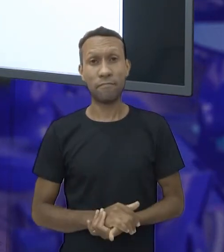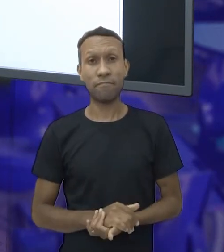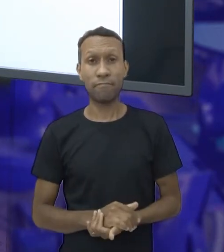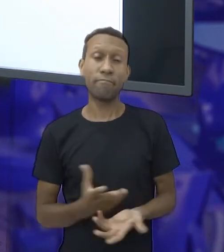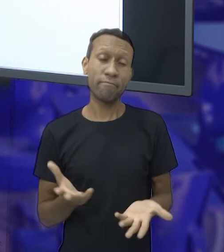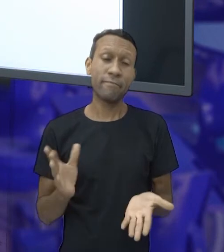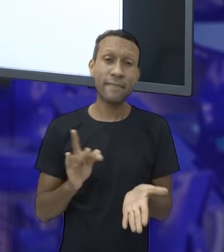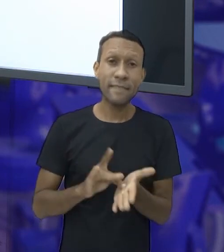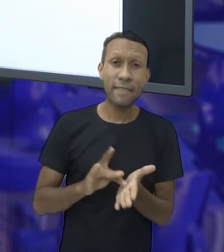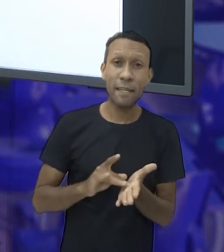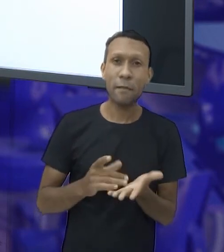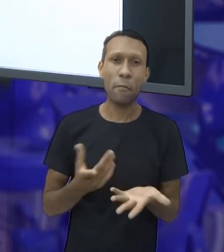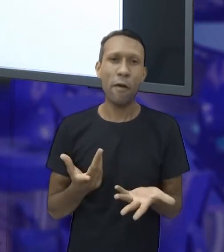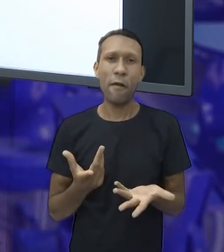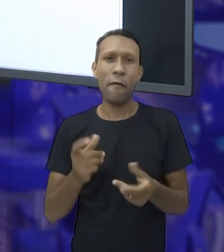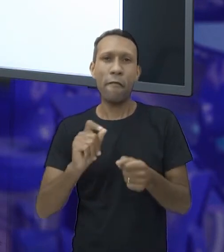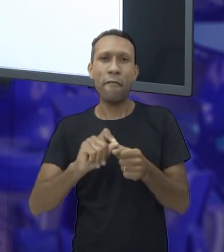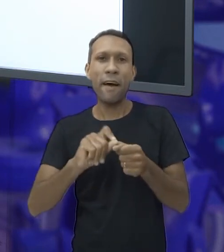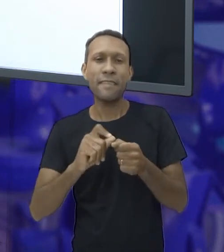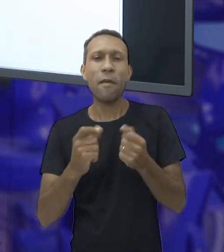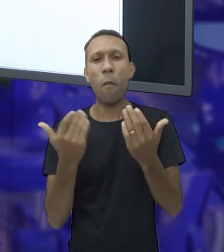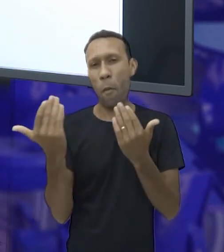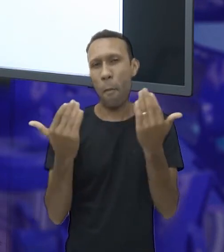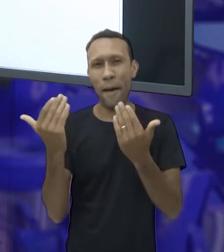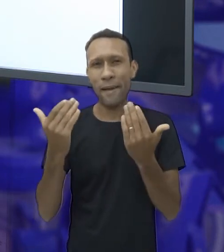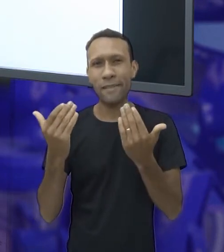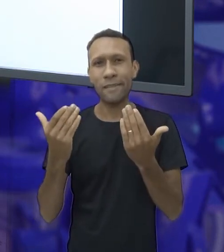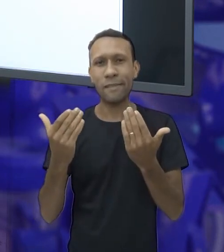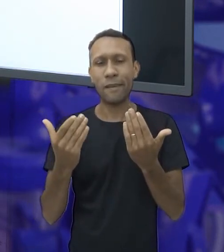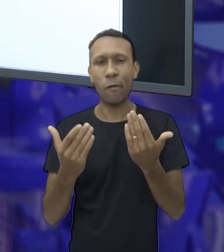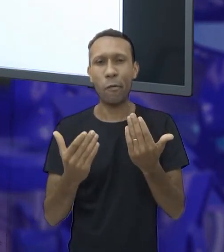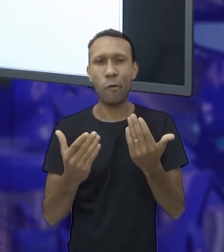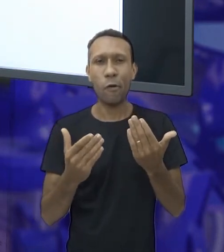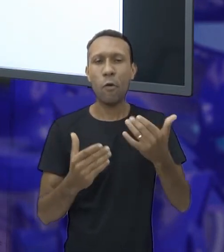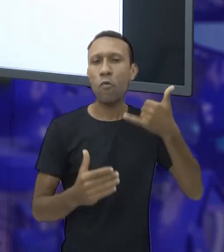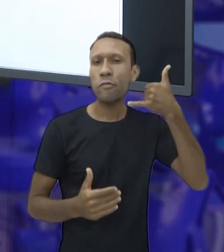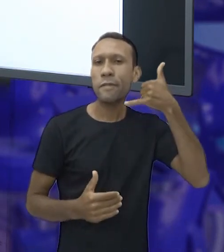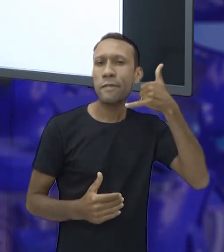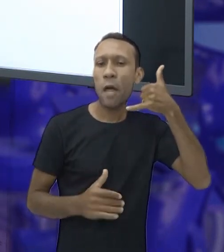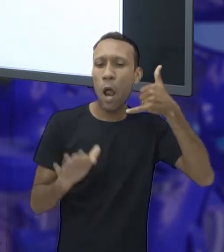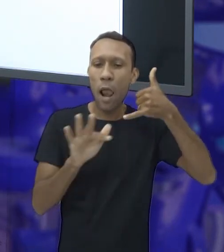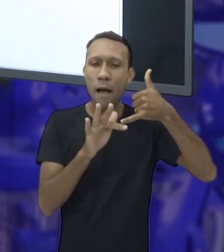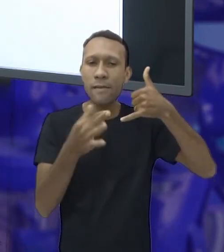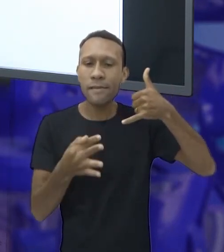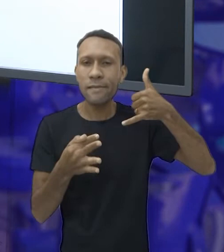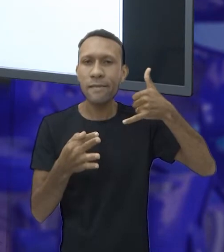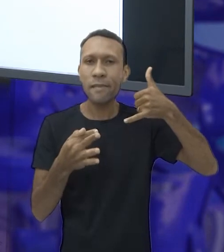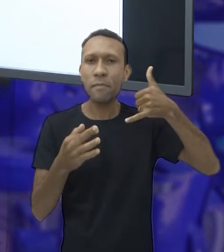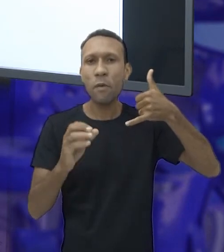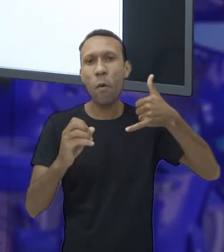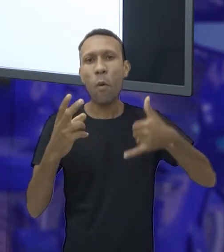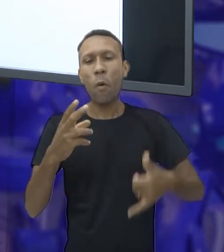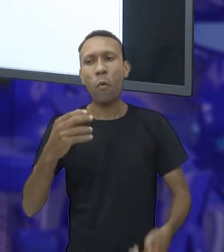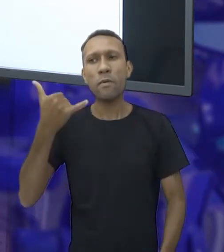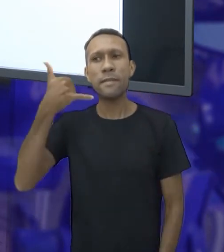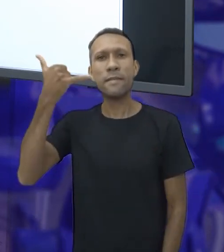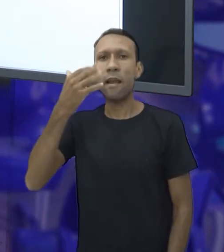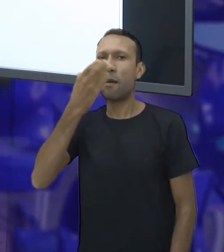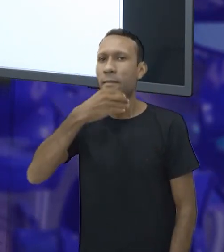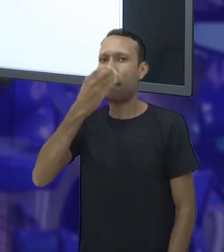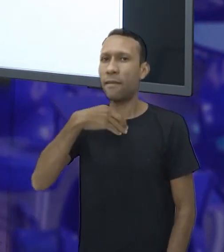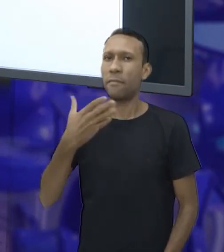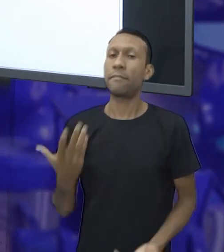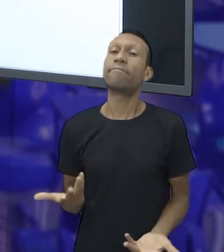valor. Lógico, você não pode comparar um celular da linha S, certo? Um iPhone com esses celulares